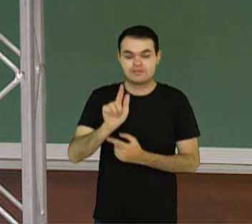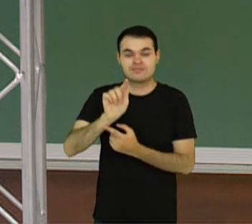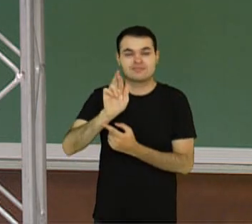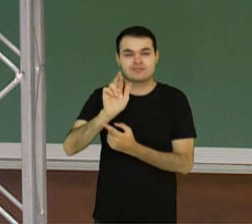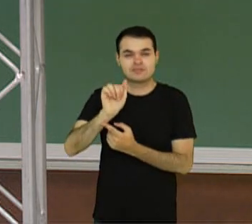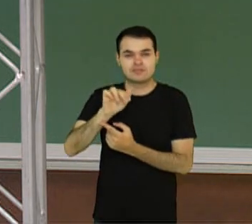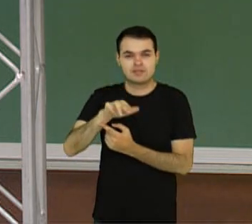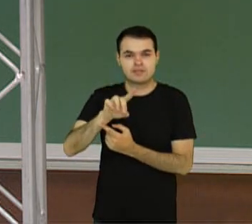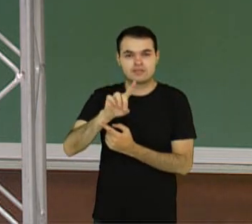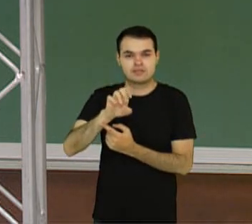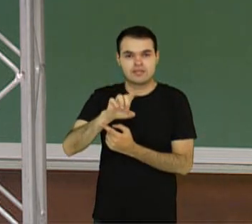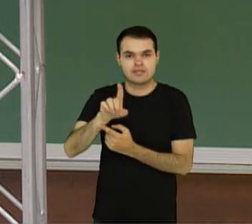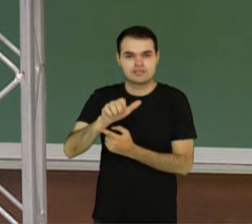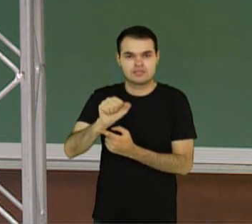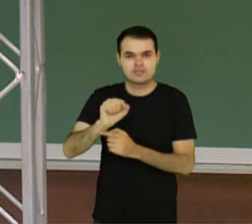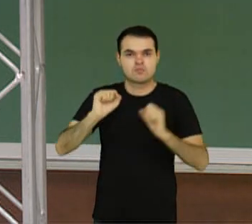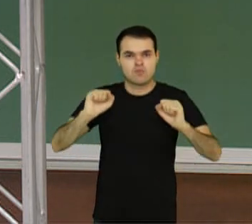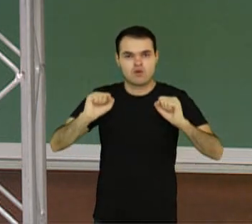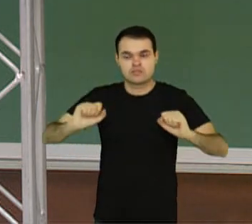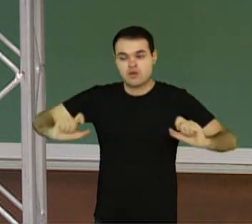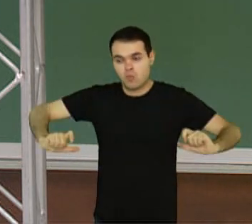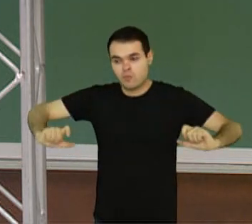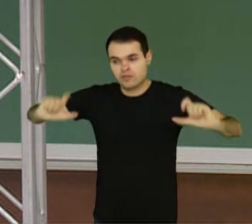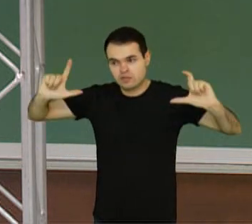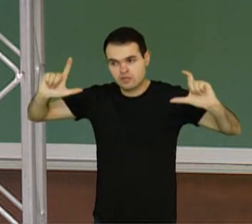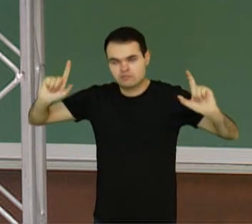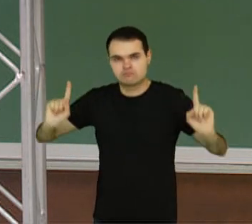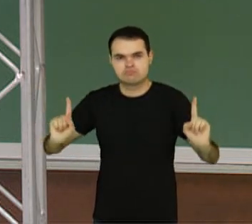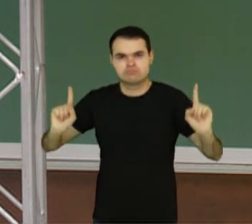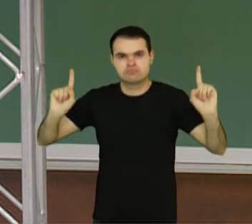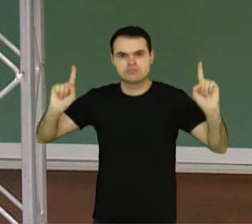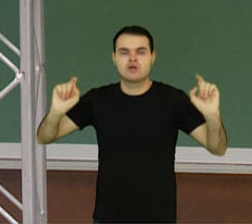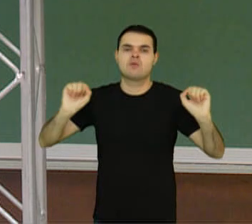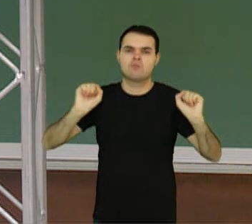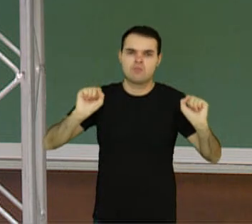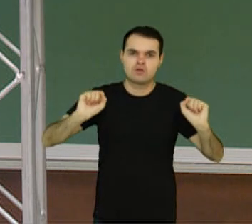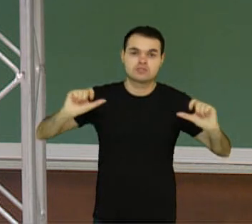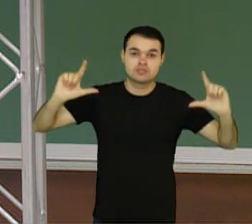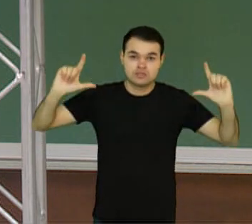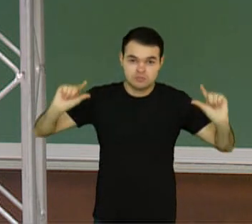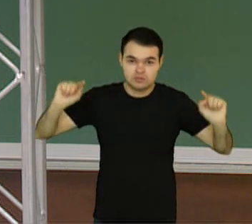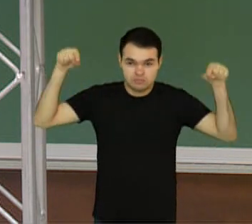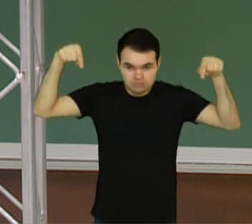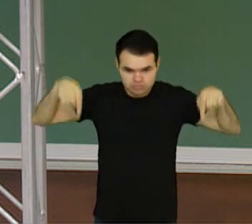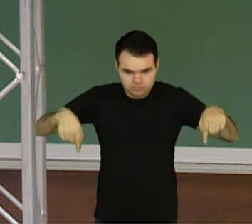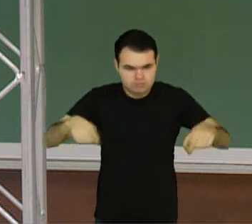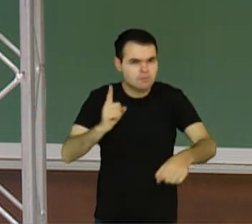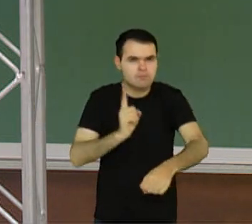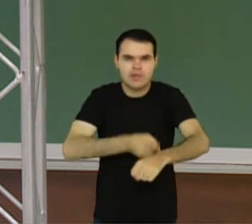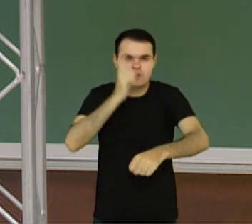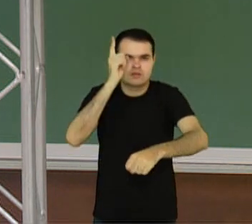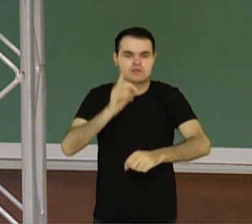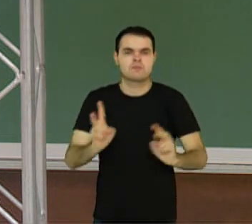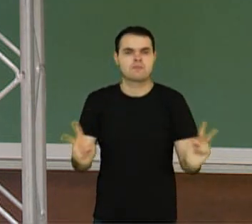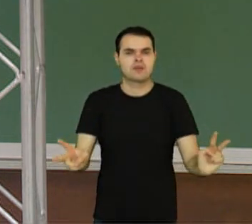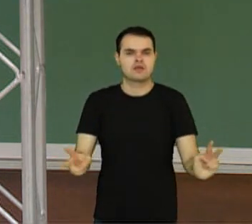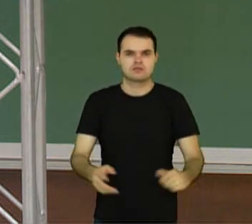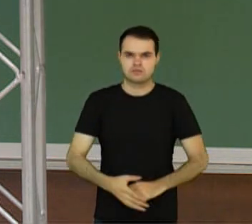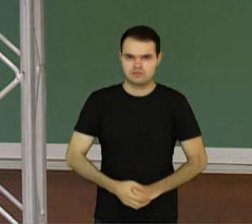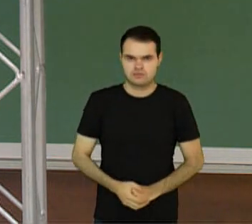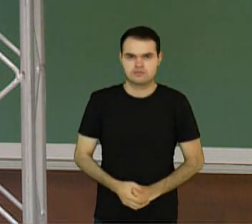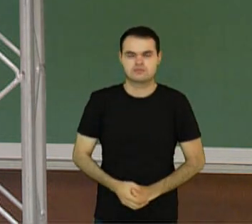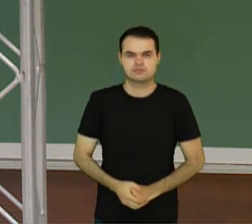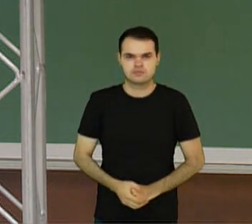podem aumentar e podem diminuir ao mesmo tempo, ok?